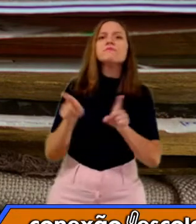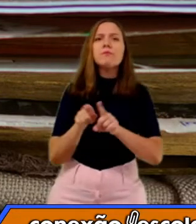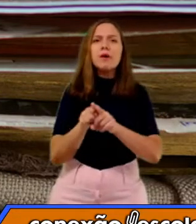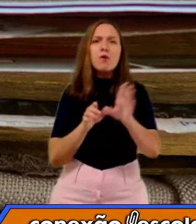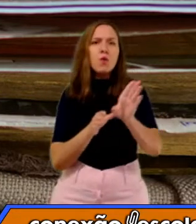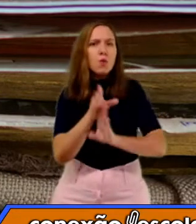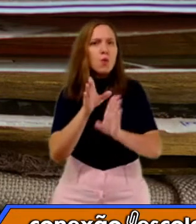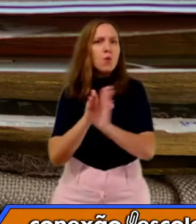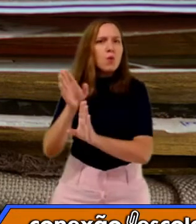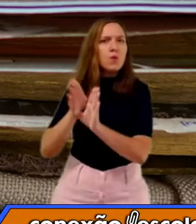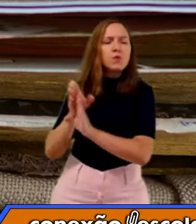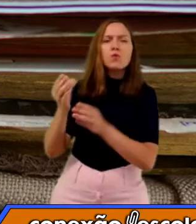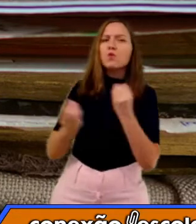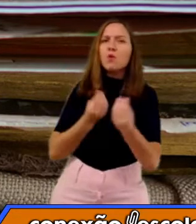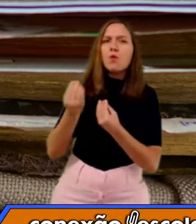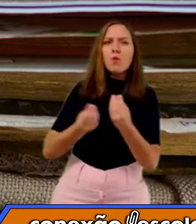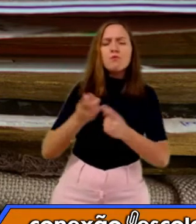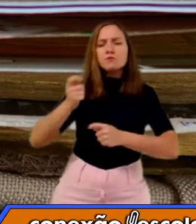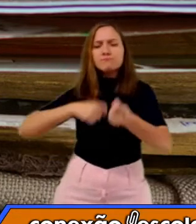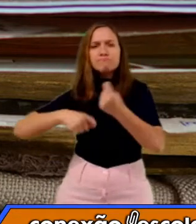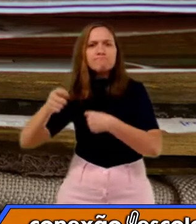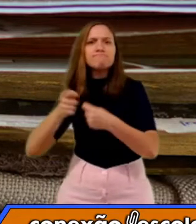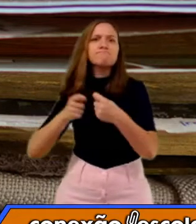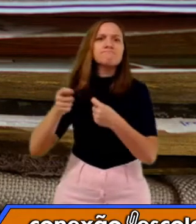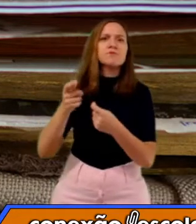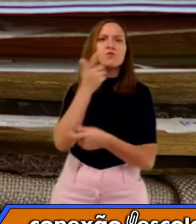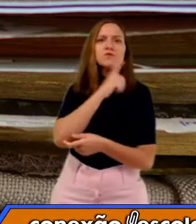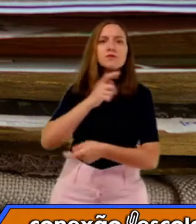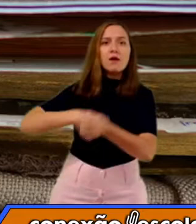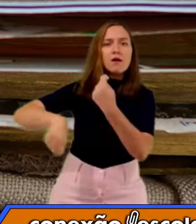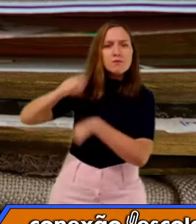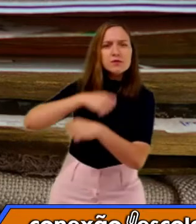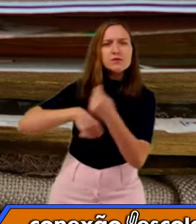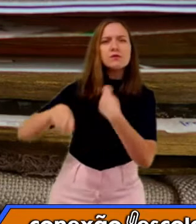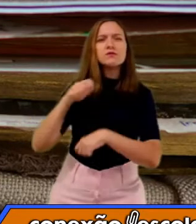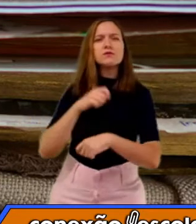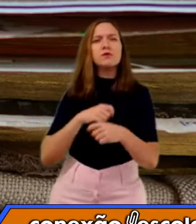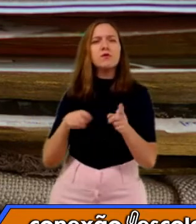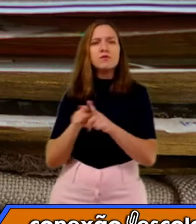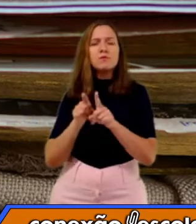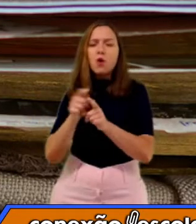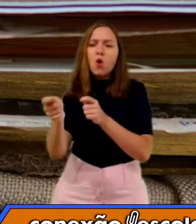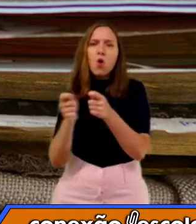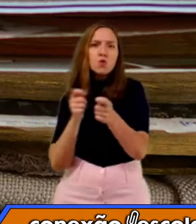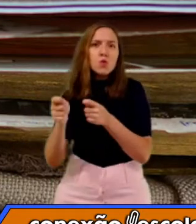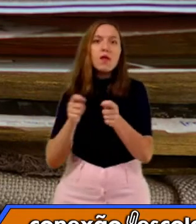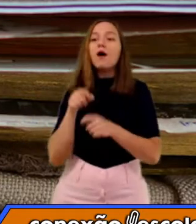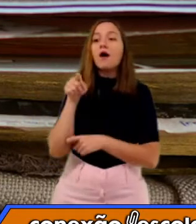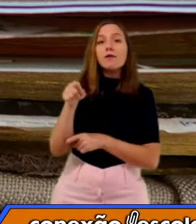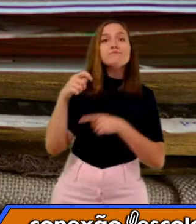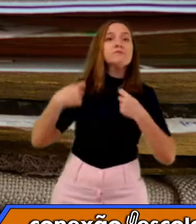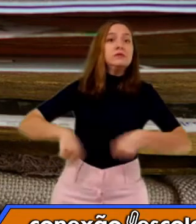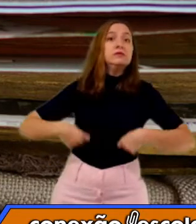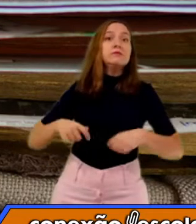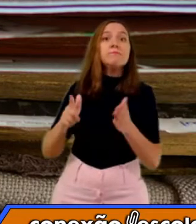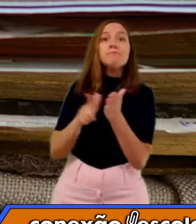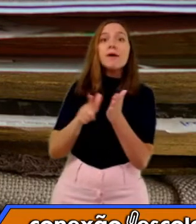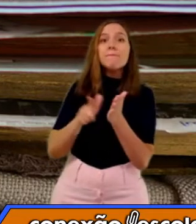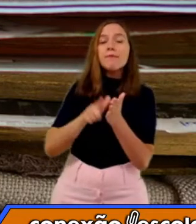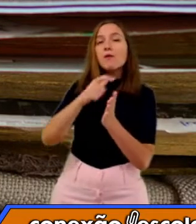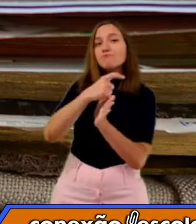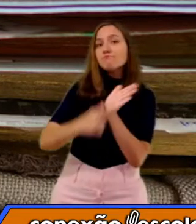como administrar e usar essa medicação. Então foram criadas as bulas, que vêm dentro